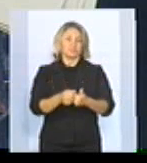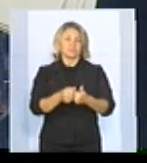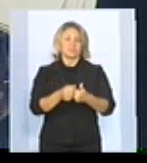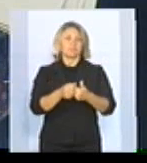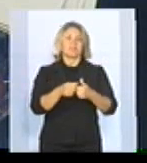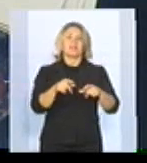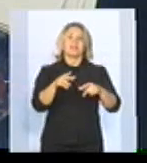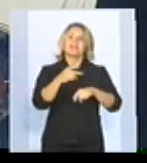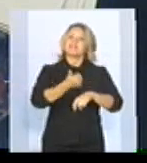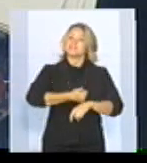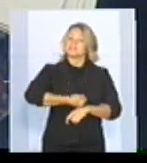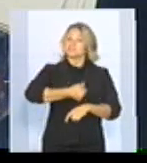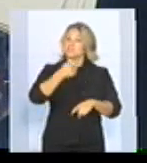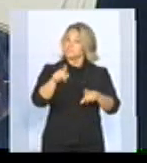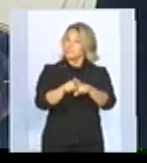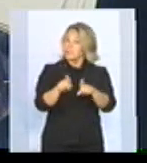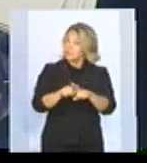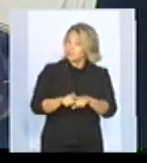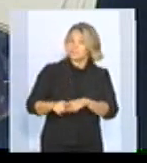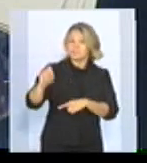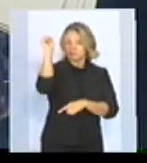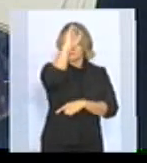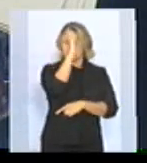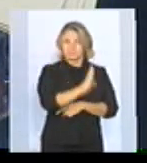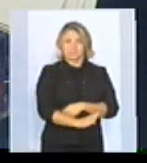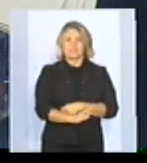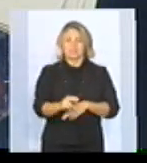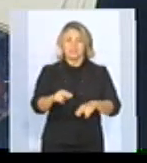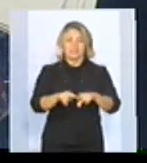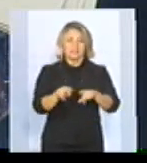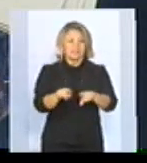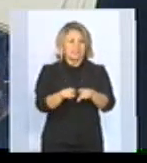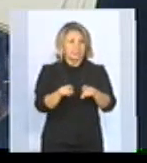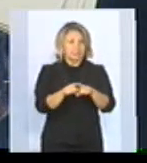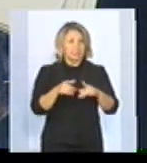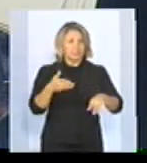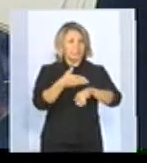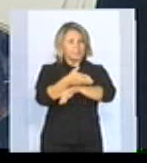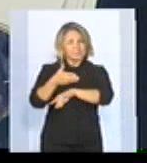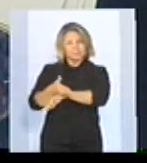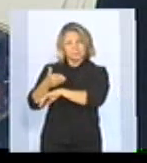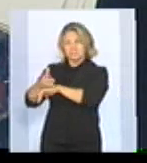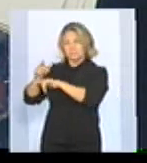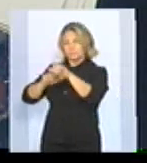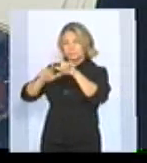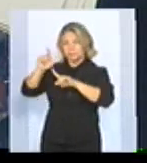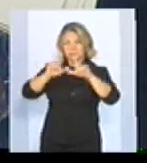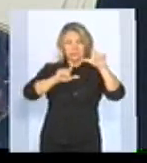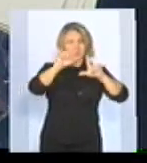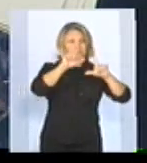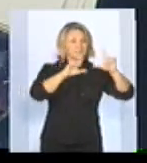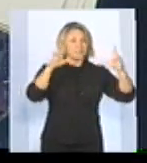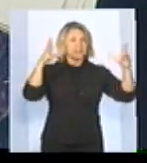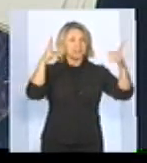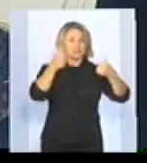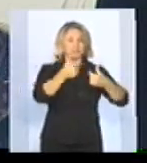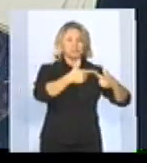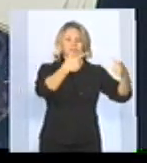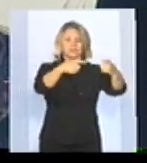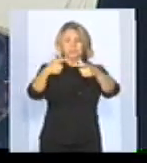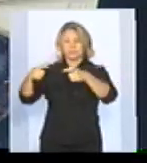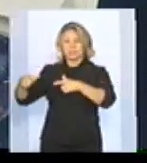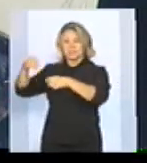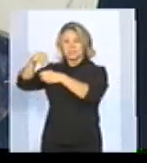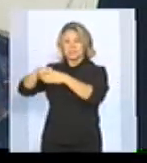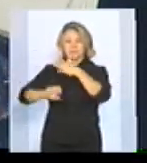nacionais, o que atinge diretamente o usuário, e garantir a participação das obras cinematográficas e videofonográficas em todos os segmentos do mercado